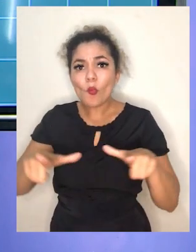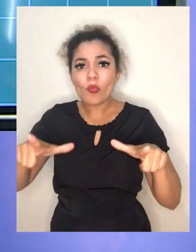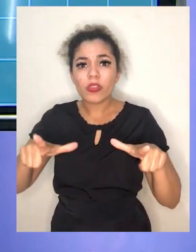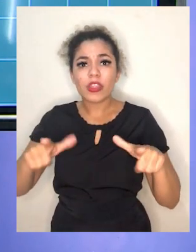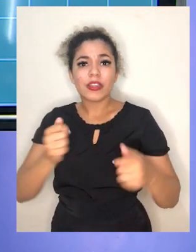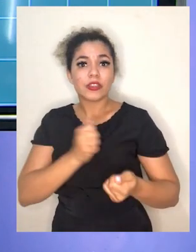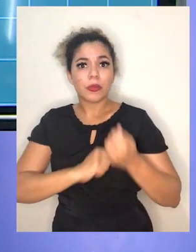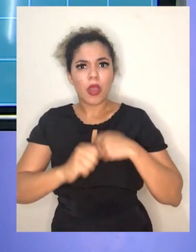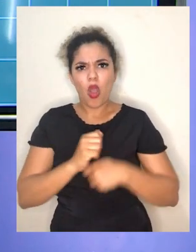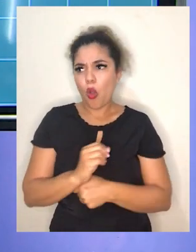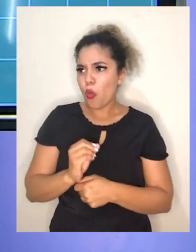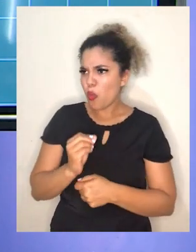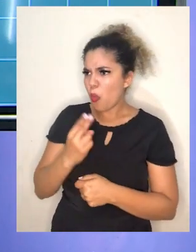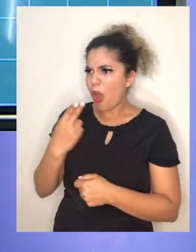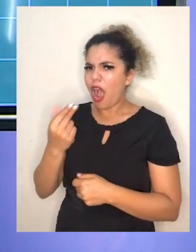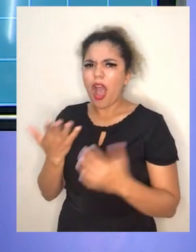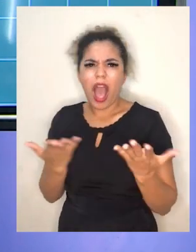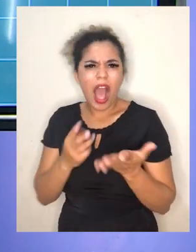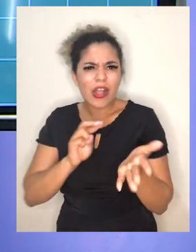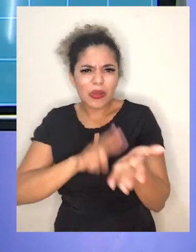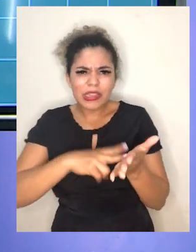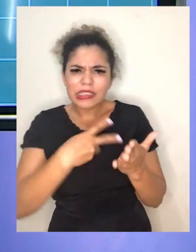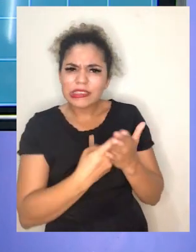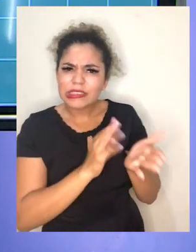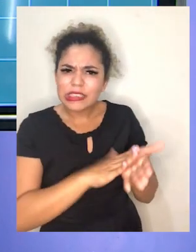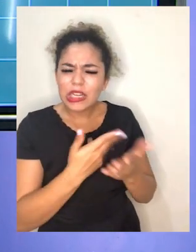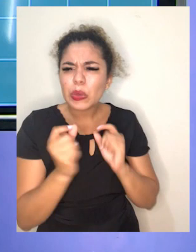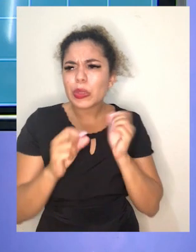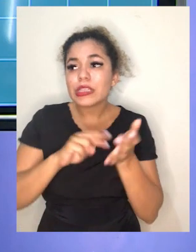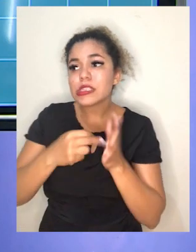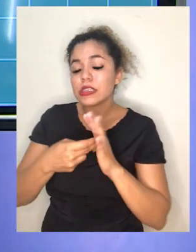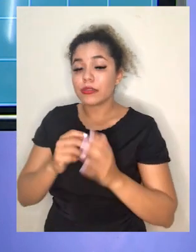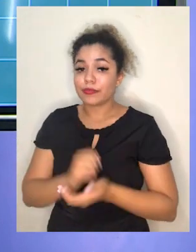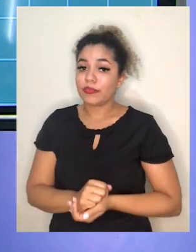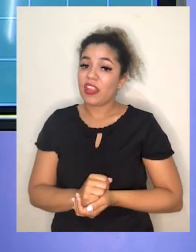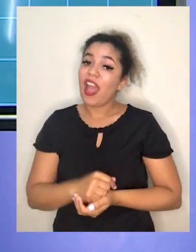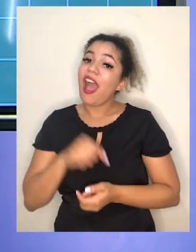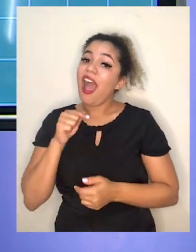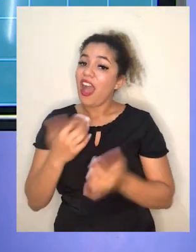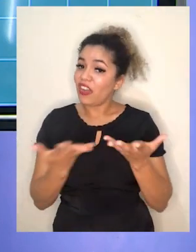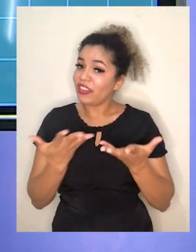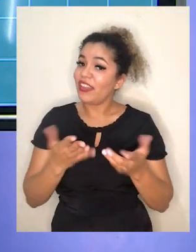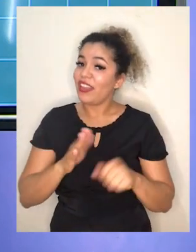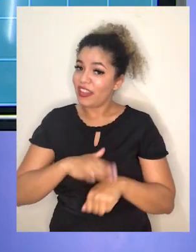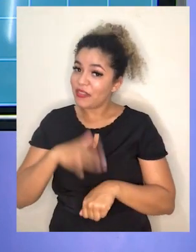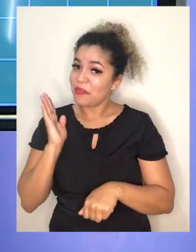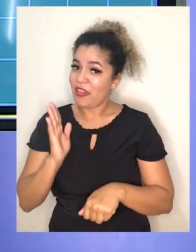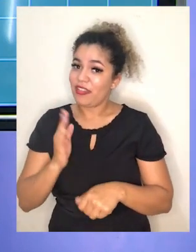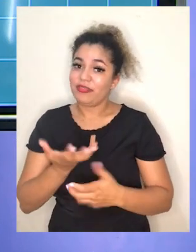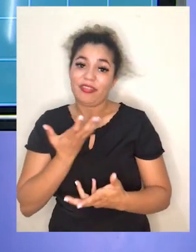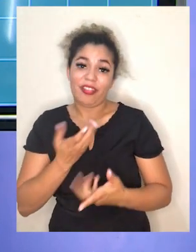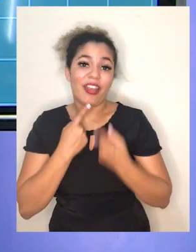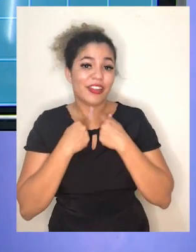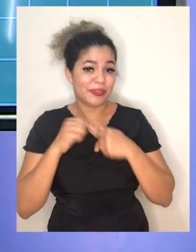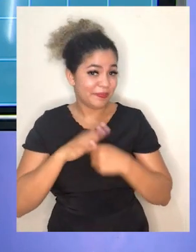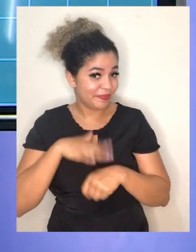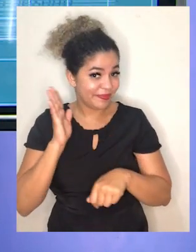paixão. Uau! Agora traduz. Aí você está querendo